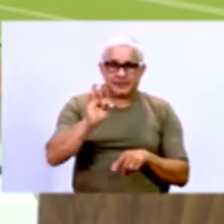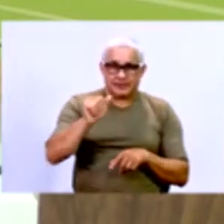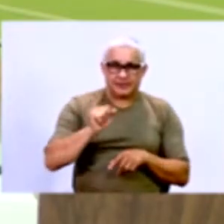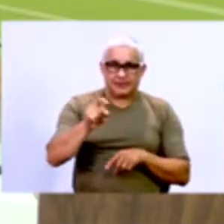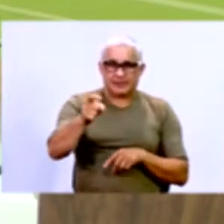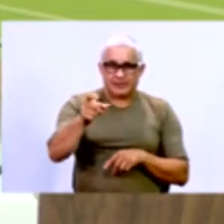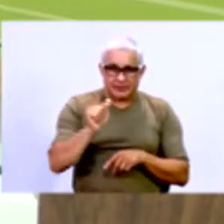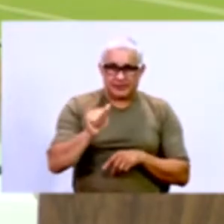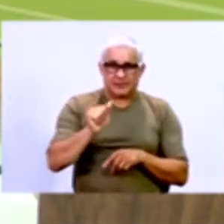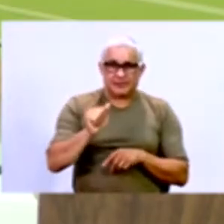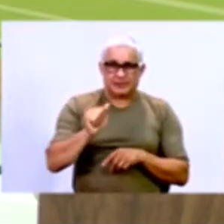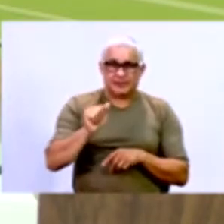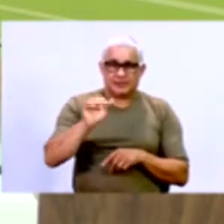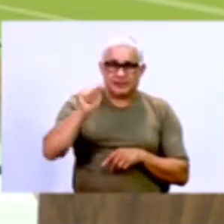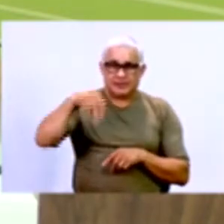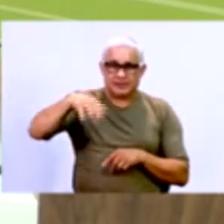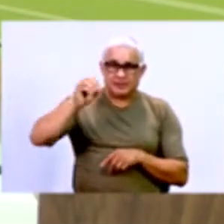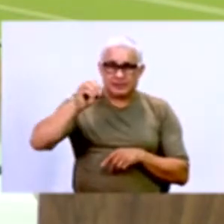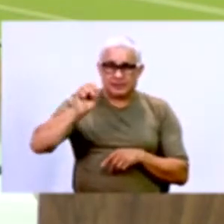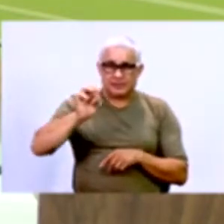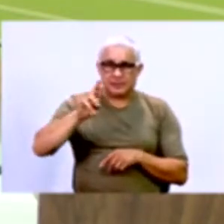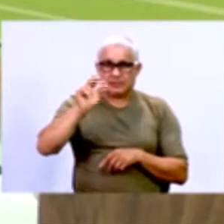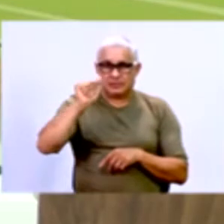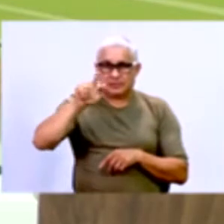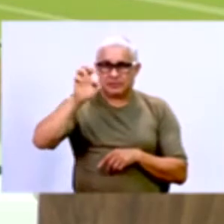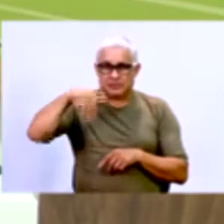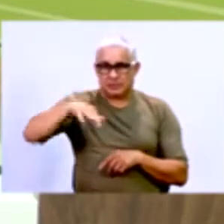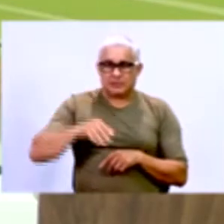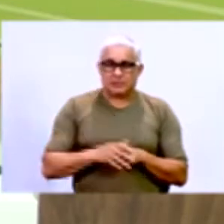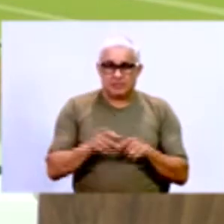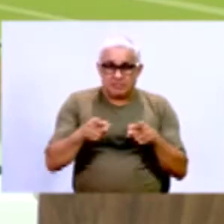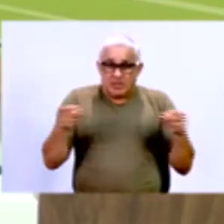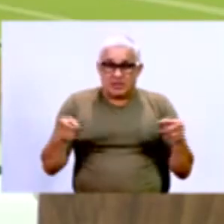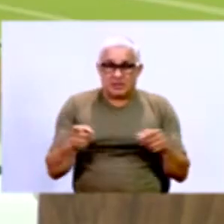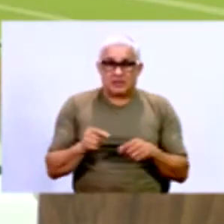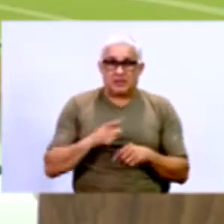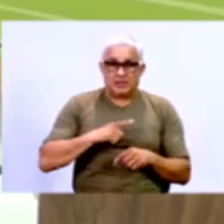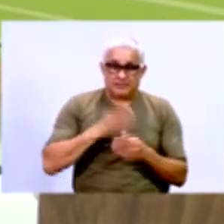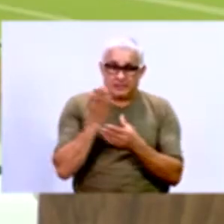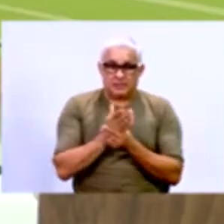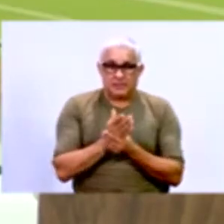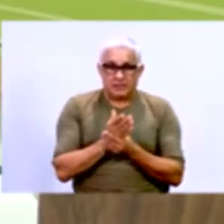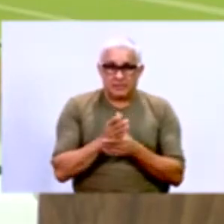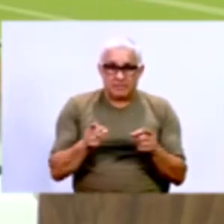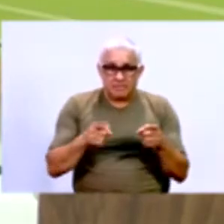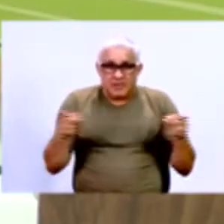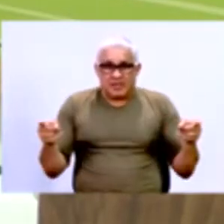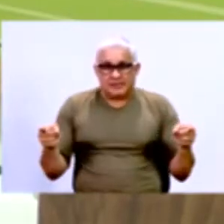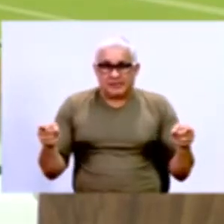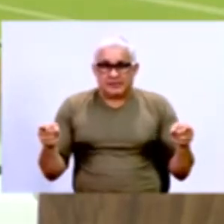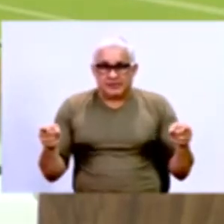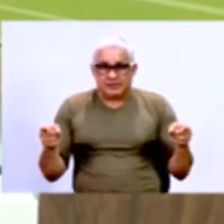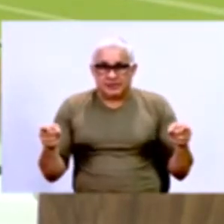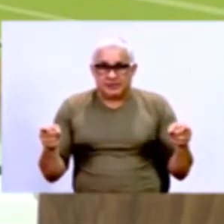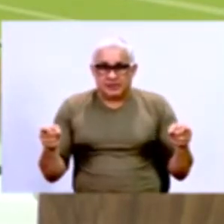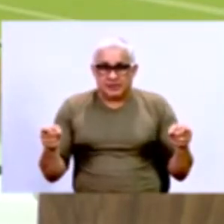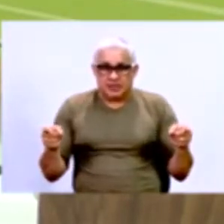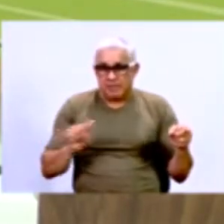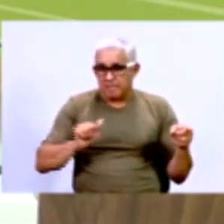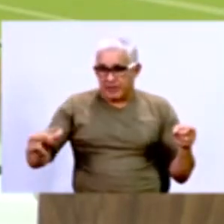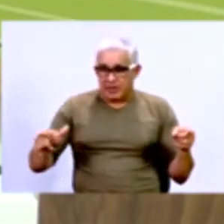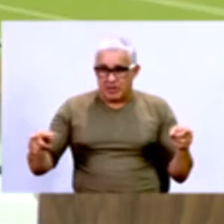amostragem dele é um pouco maior, a gente vai ver que o arquivo ele tem um dimensionamento maior. Esse arquivo é maior do que o